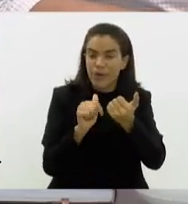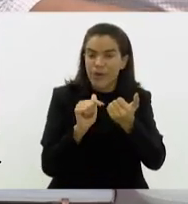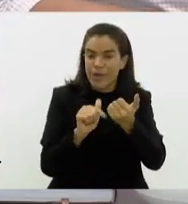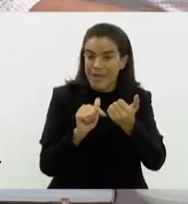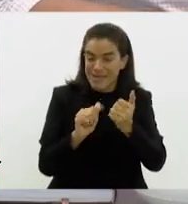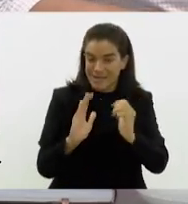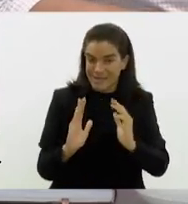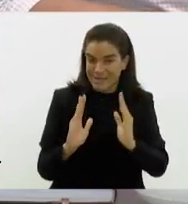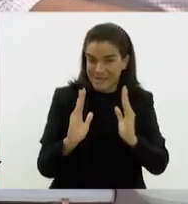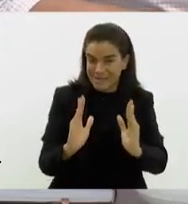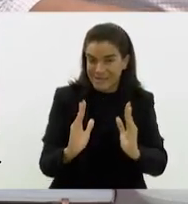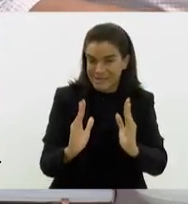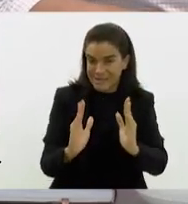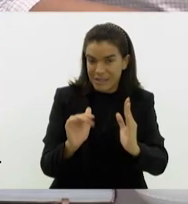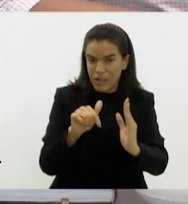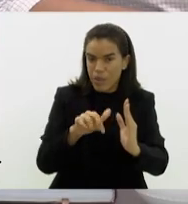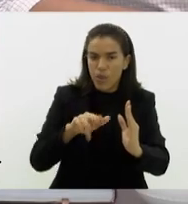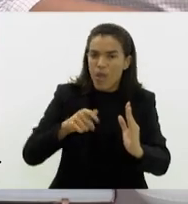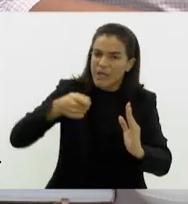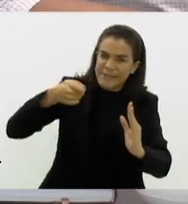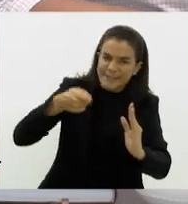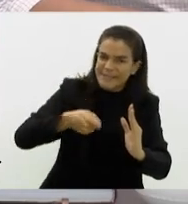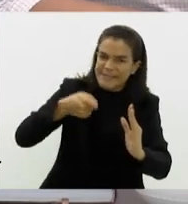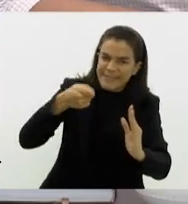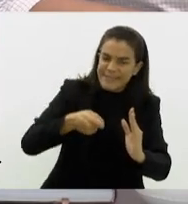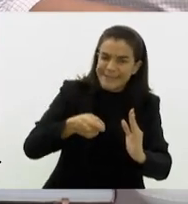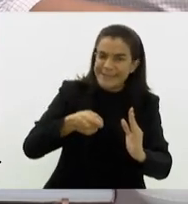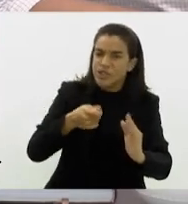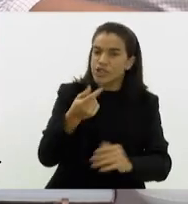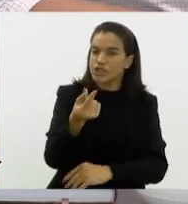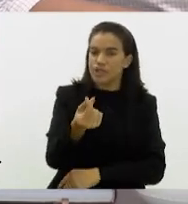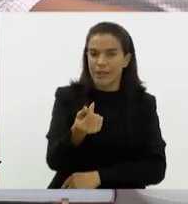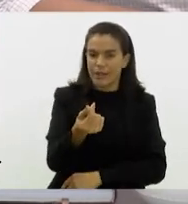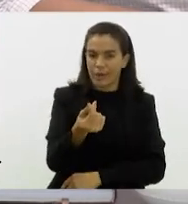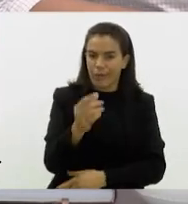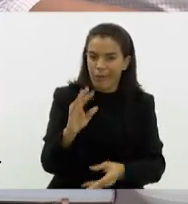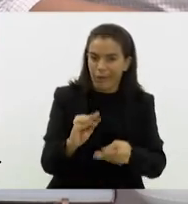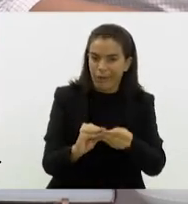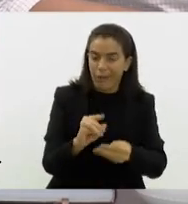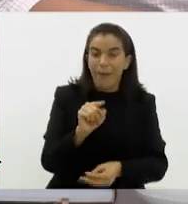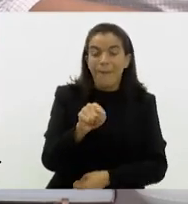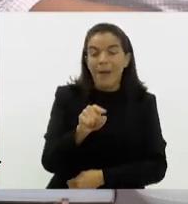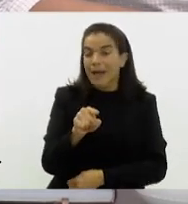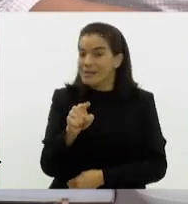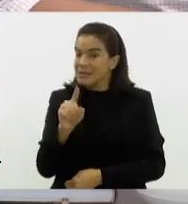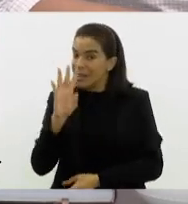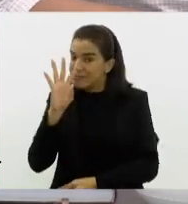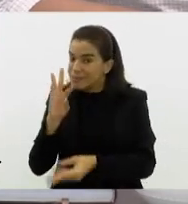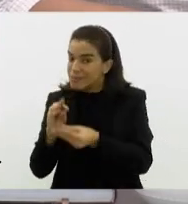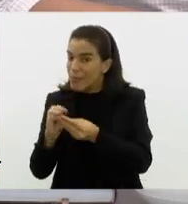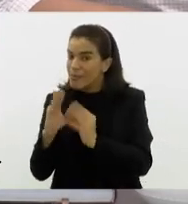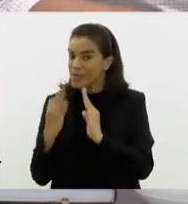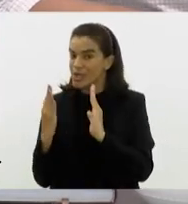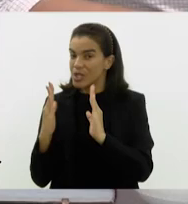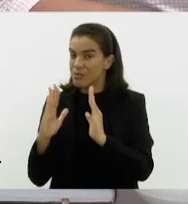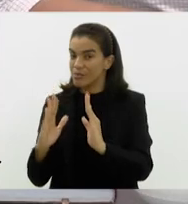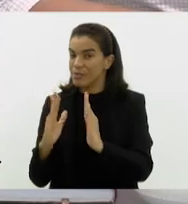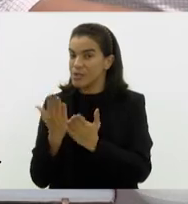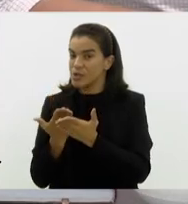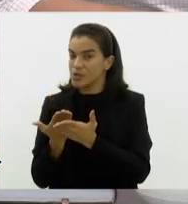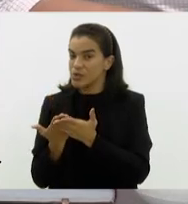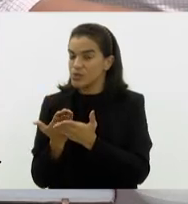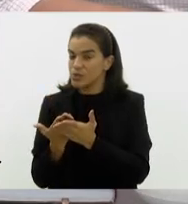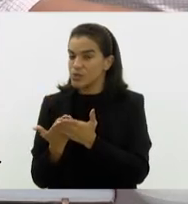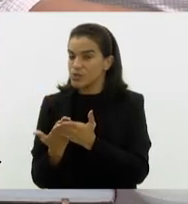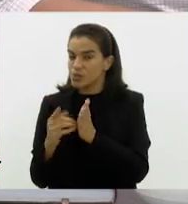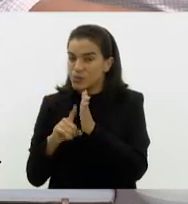Esse prazo não tem que ver obrigatoriamente com uma questão financeira. Tem que ver com a questão do estudo. É isso? Então,